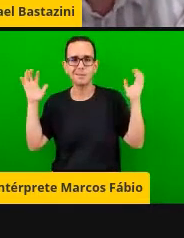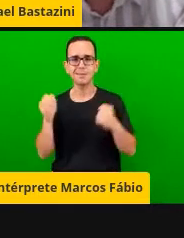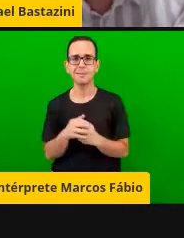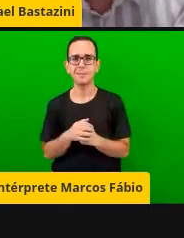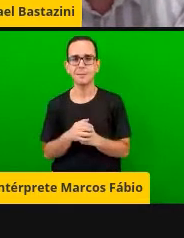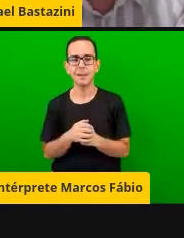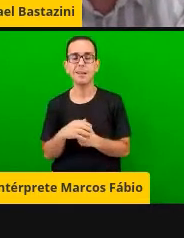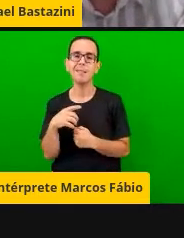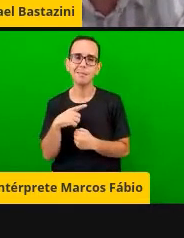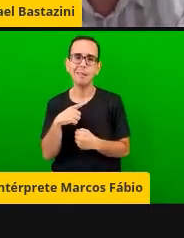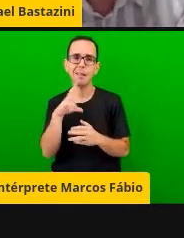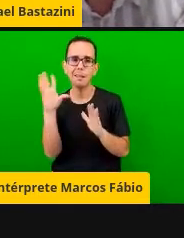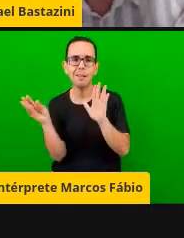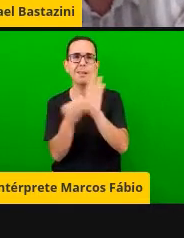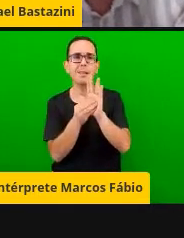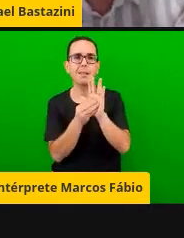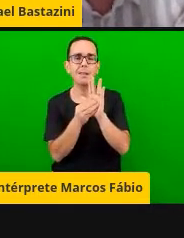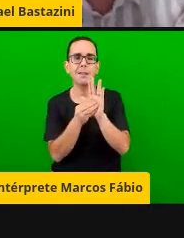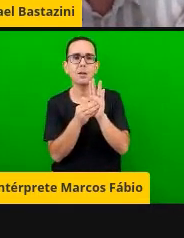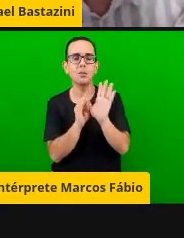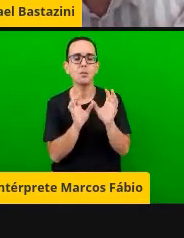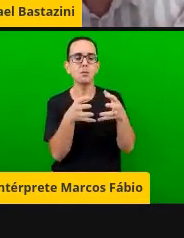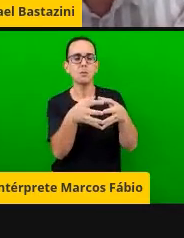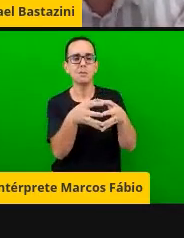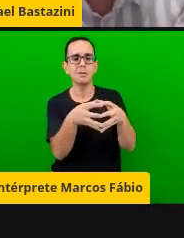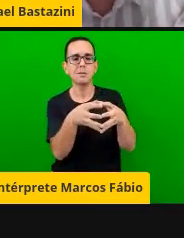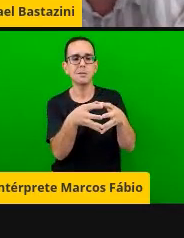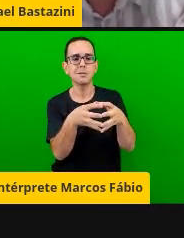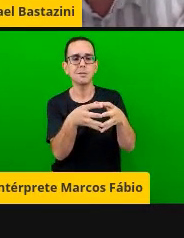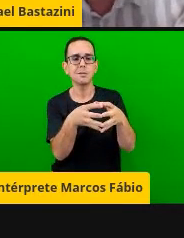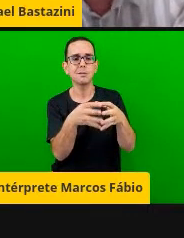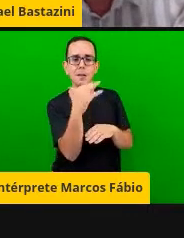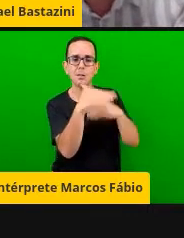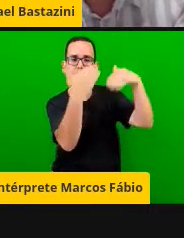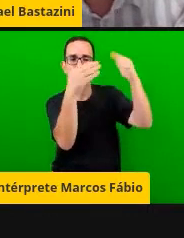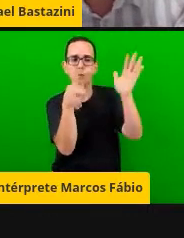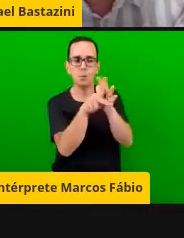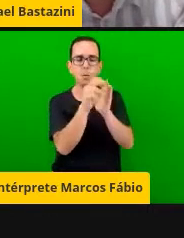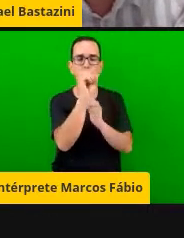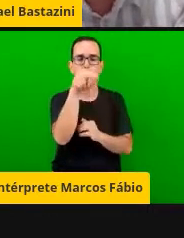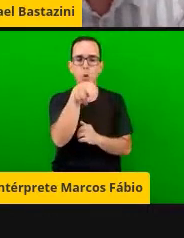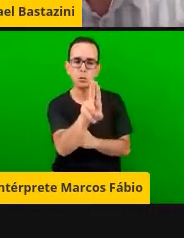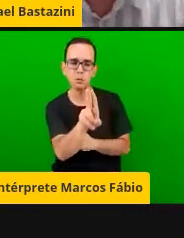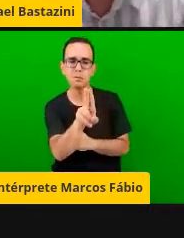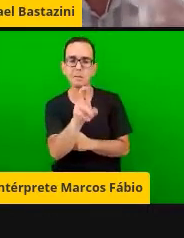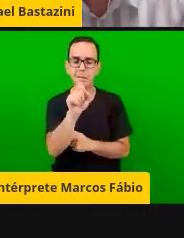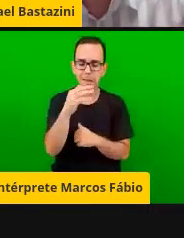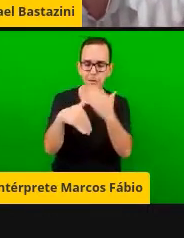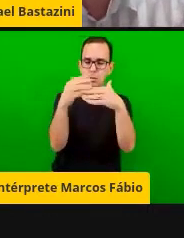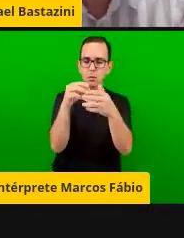geopolítica marcada pelas comissões de ambiente e desenvolvimento da ONU, a questão do desenvolvimento